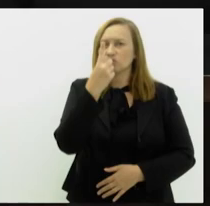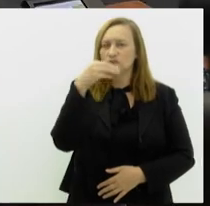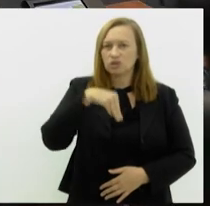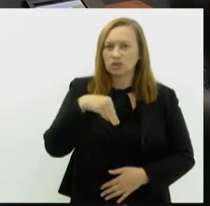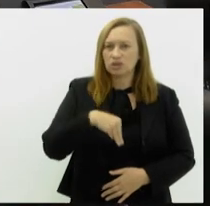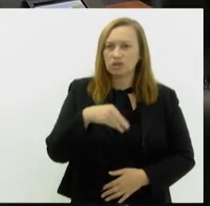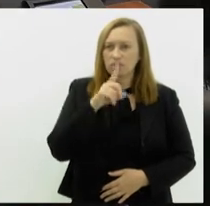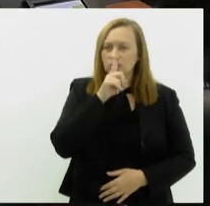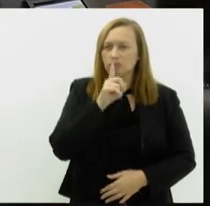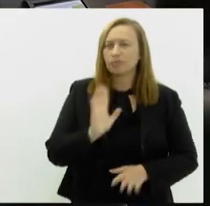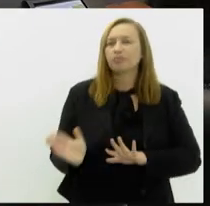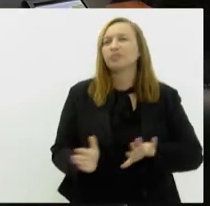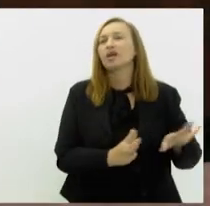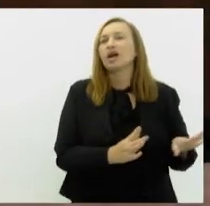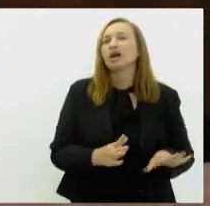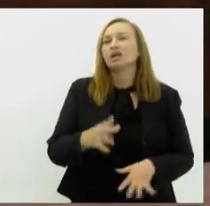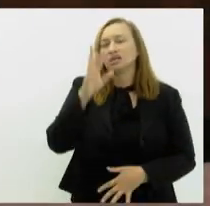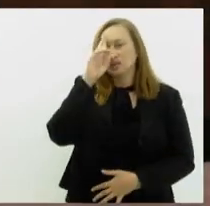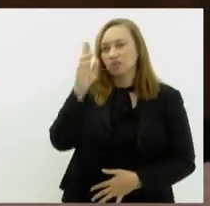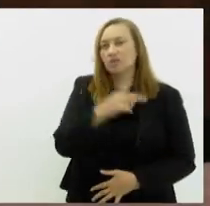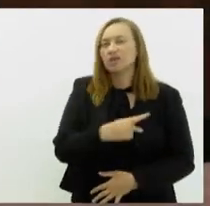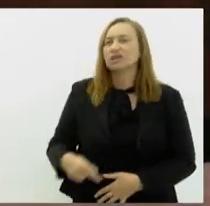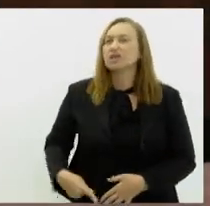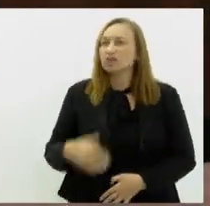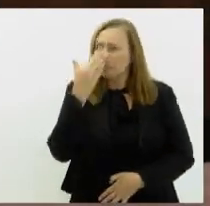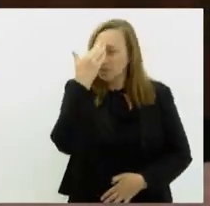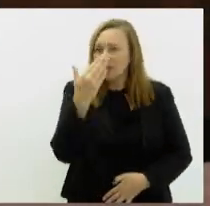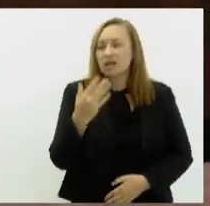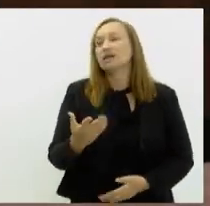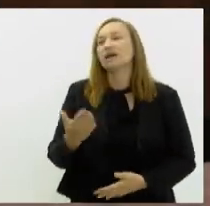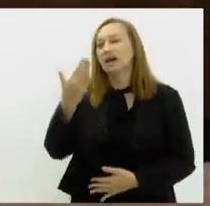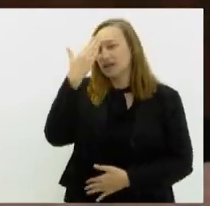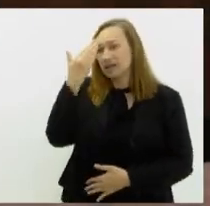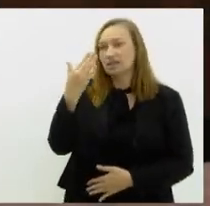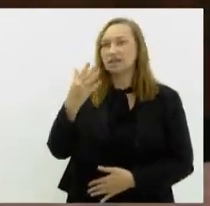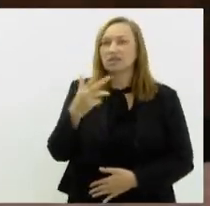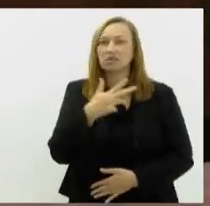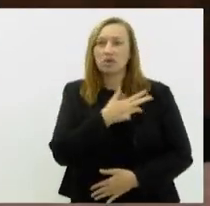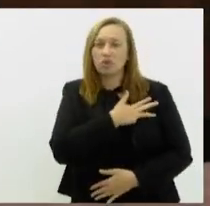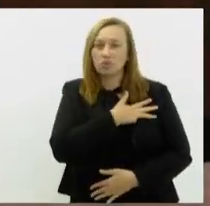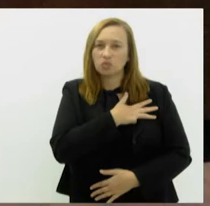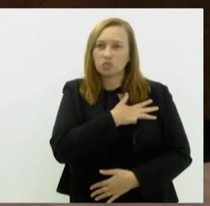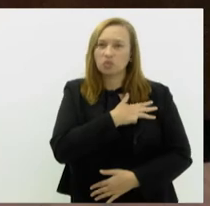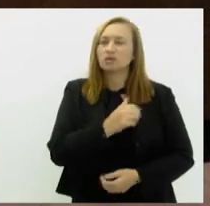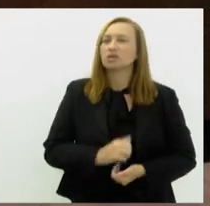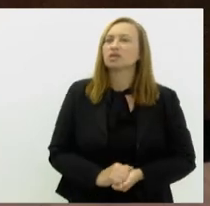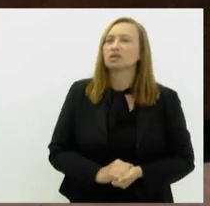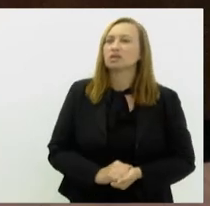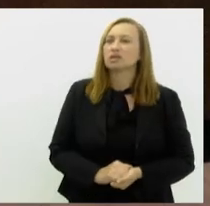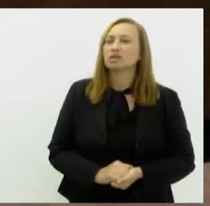Por favor, deputado Yuri. Presidente, muito obrigado. Eu queria agradecer ao presidente Lula por ter disponibilizado